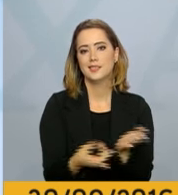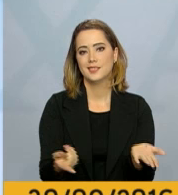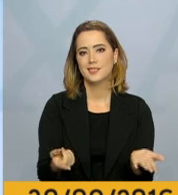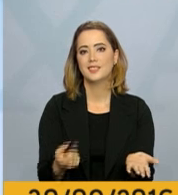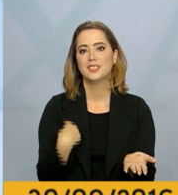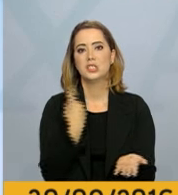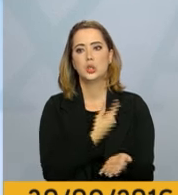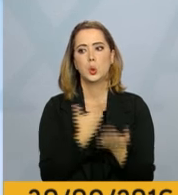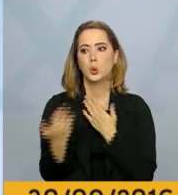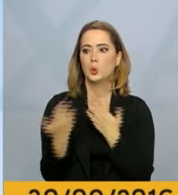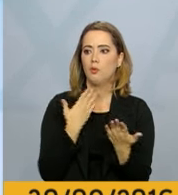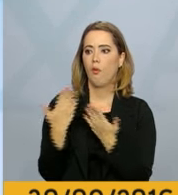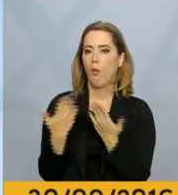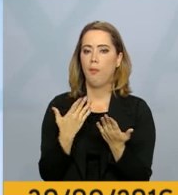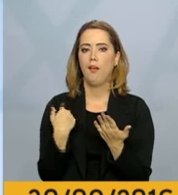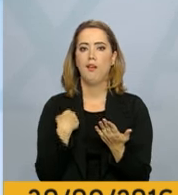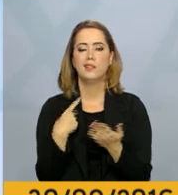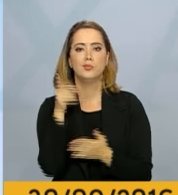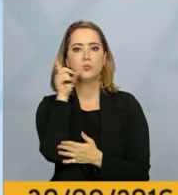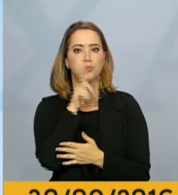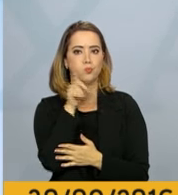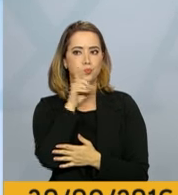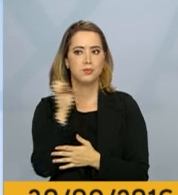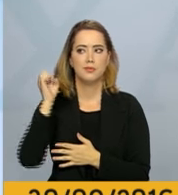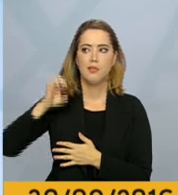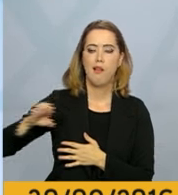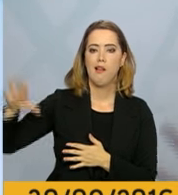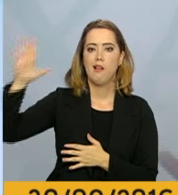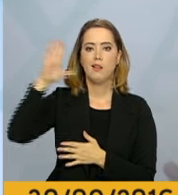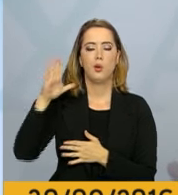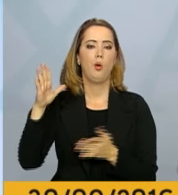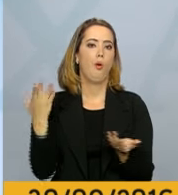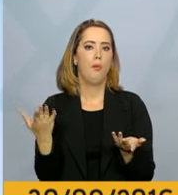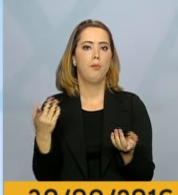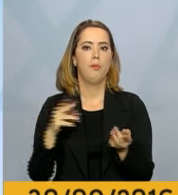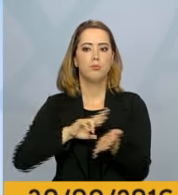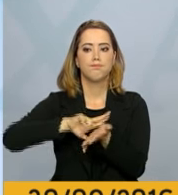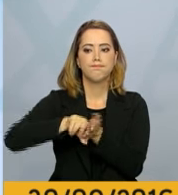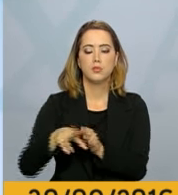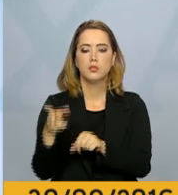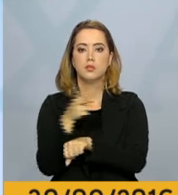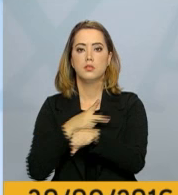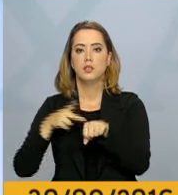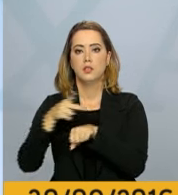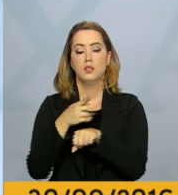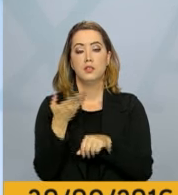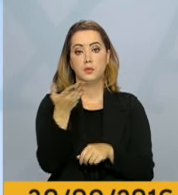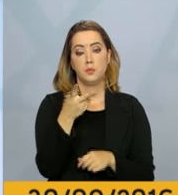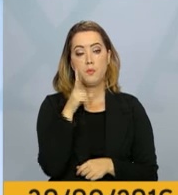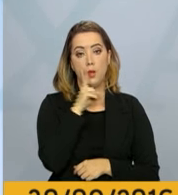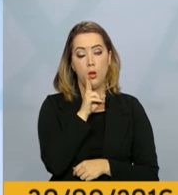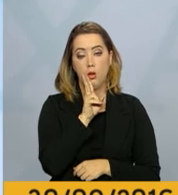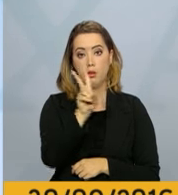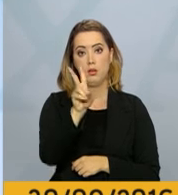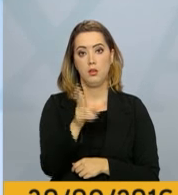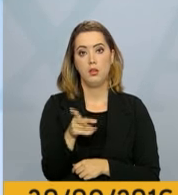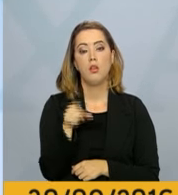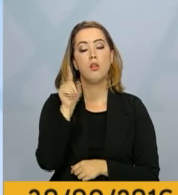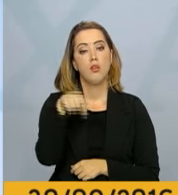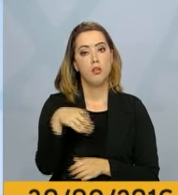aquilo que se faz nos Estados Unidos, na Europa, na Coreia do Sul, em vários países, não é? E eu vejo que ela